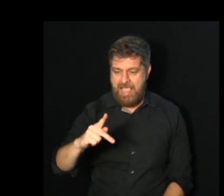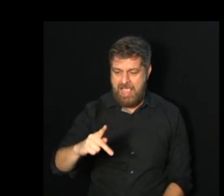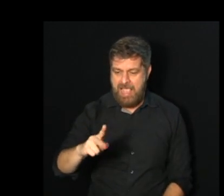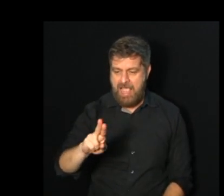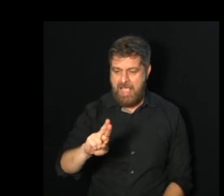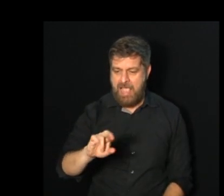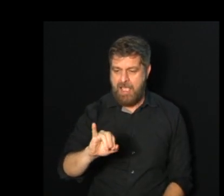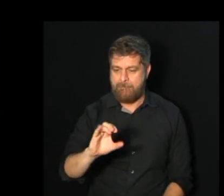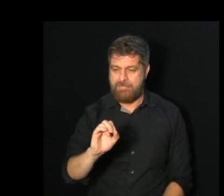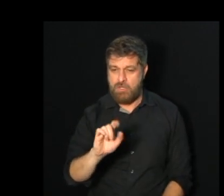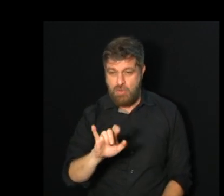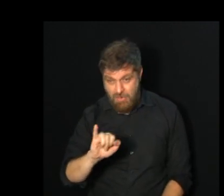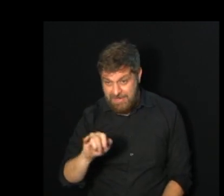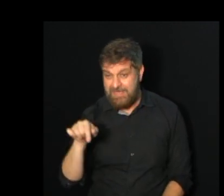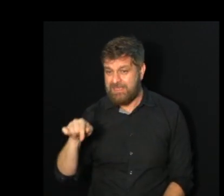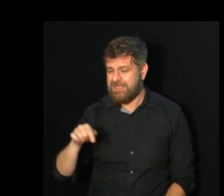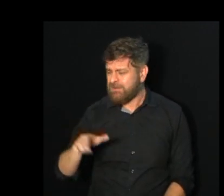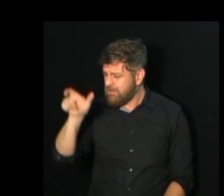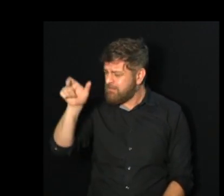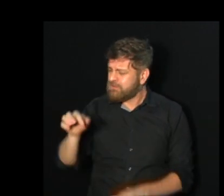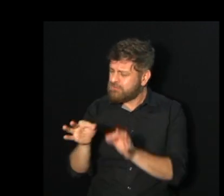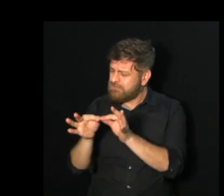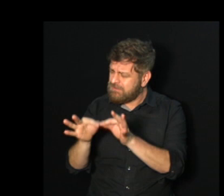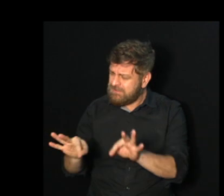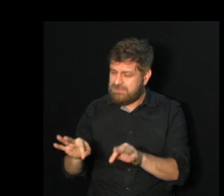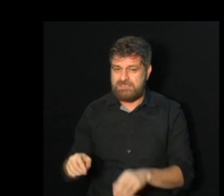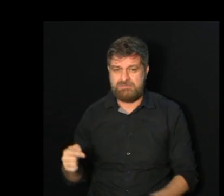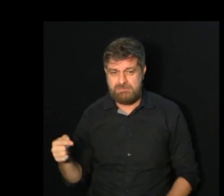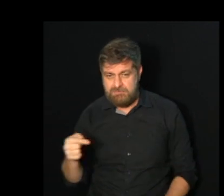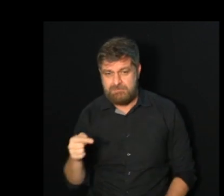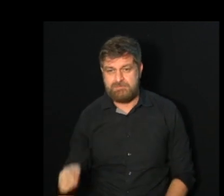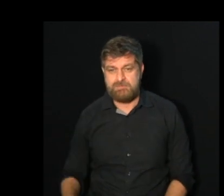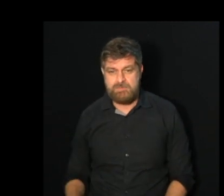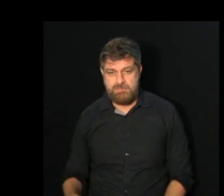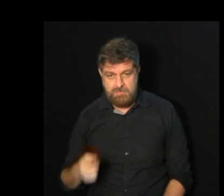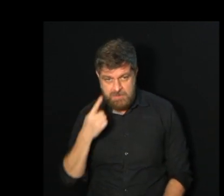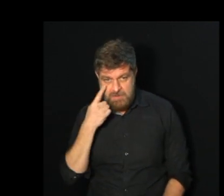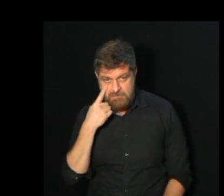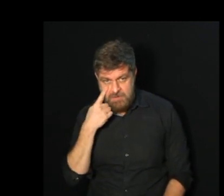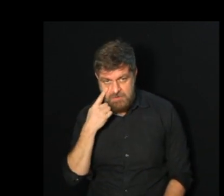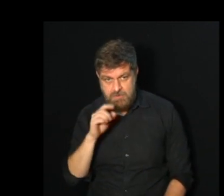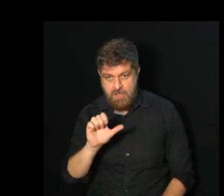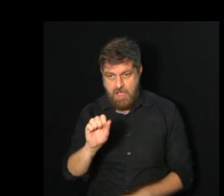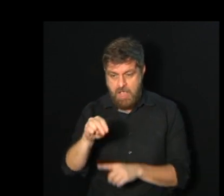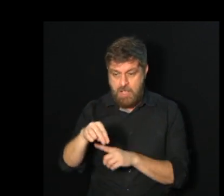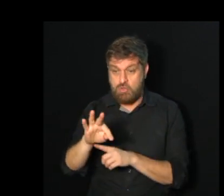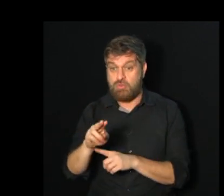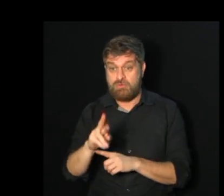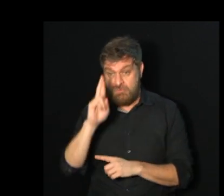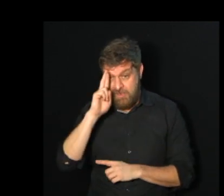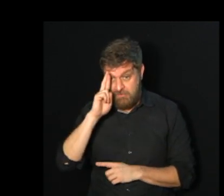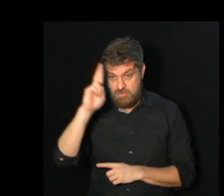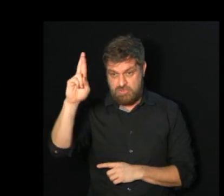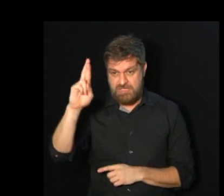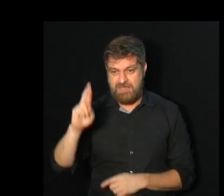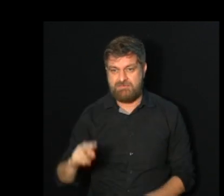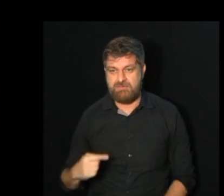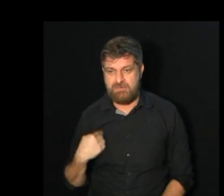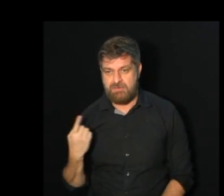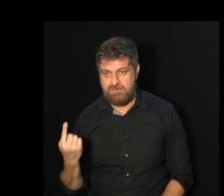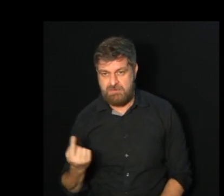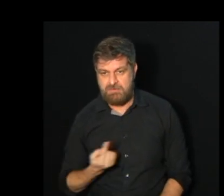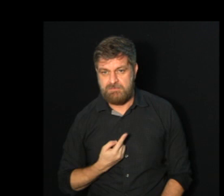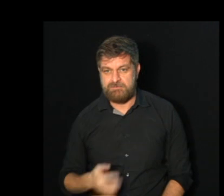humilde, como é até hoje, né? O senhor Antônio Perina, que aparece aí, é o nosso grande comandante do